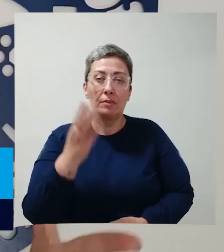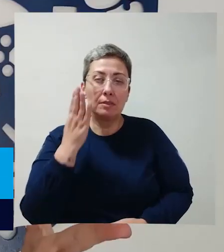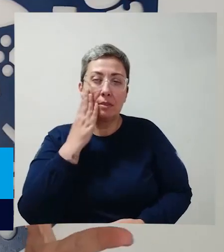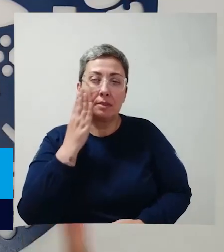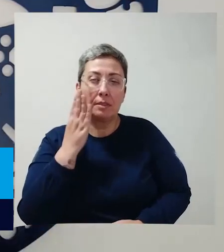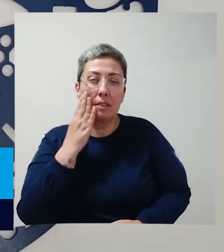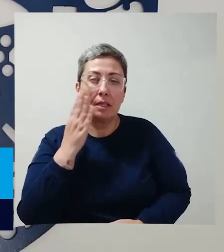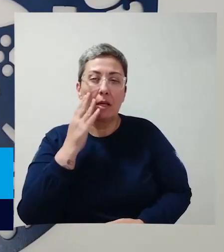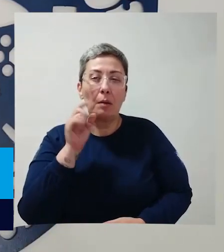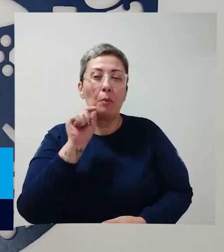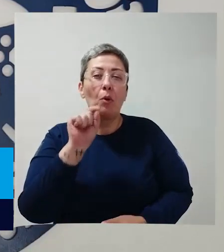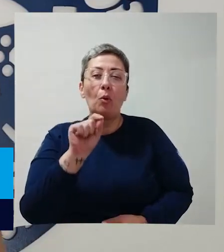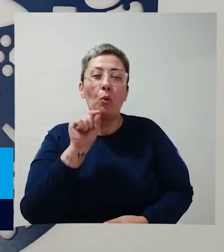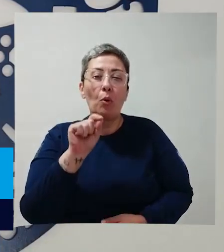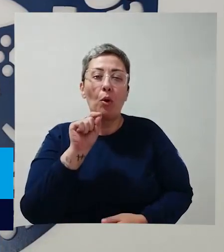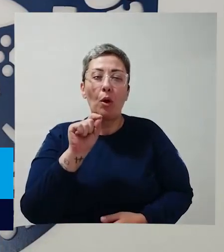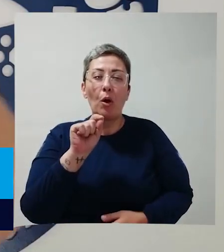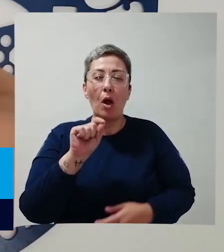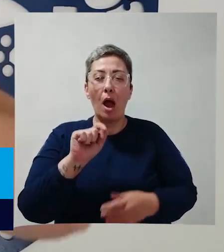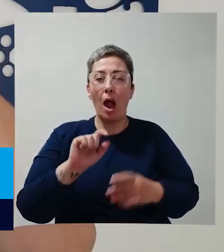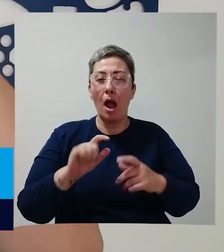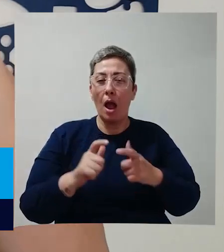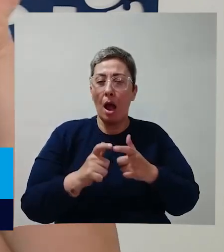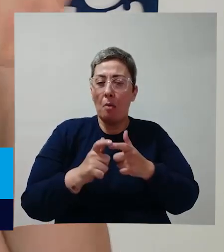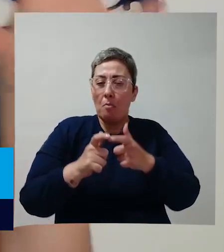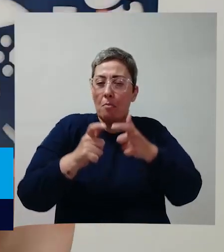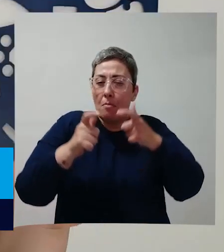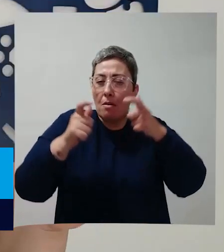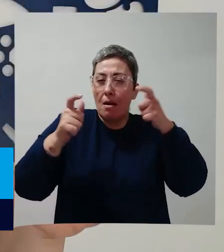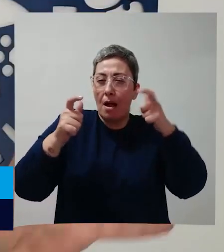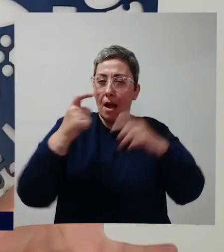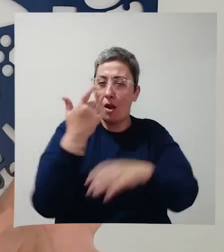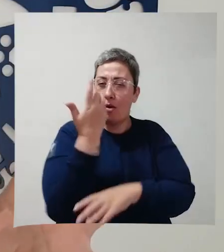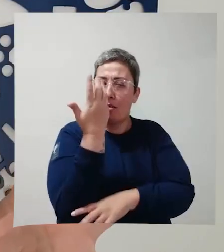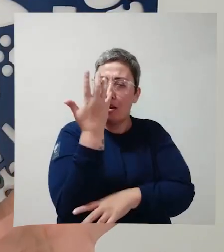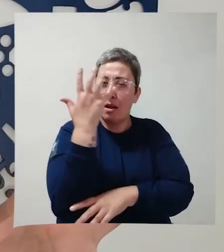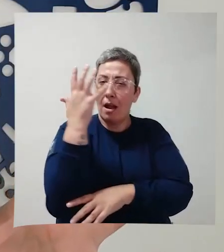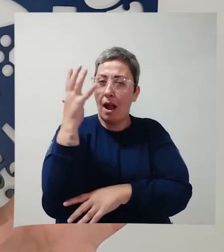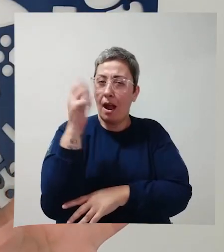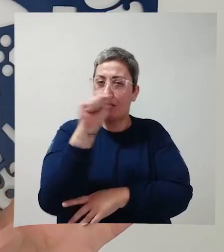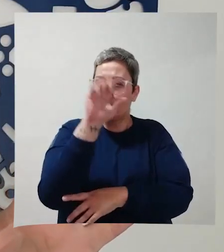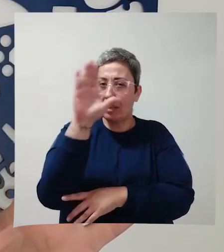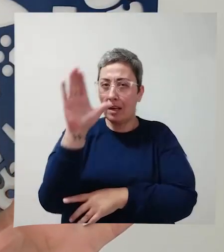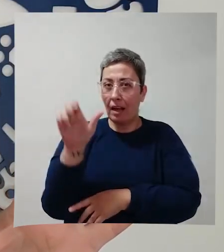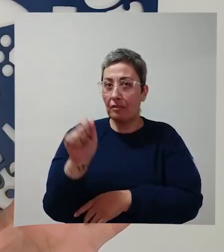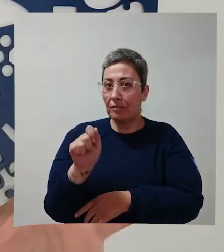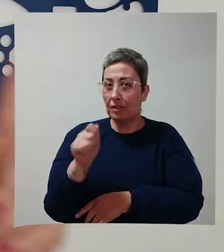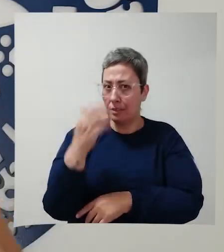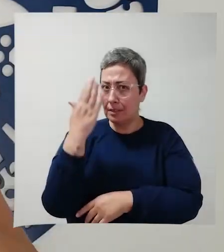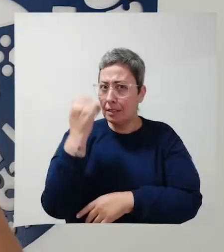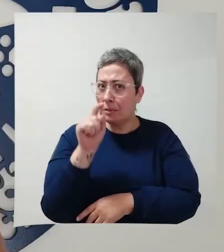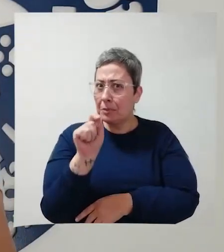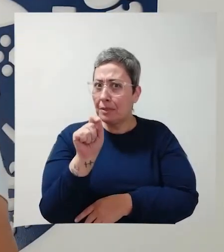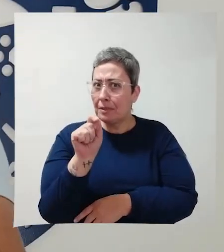Você sabe qual é a maior árvore do continente africano?